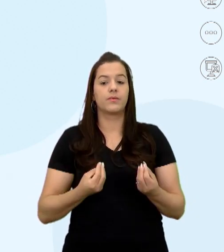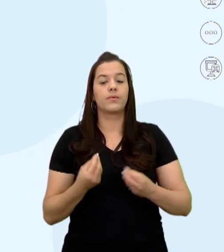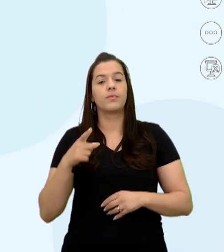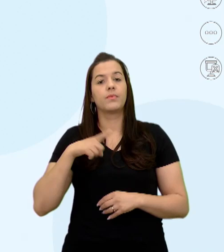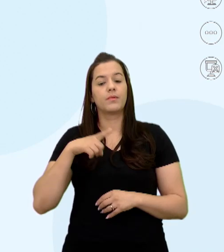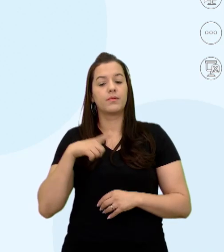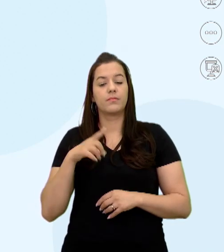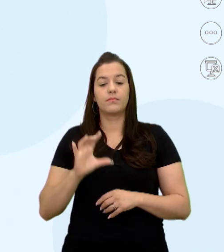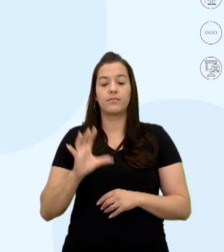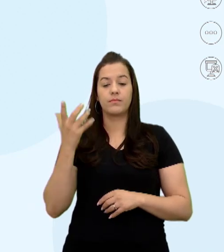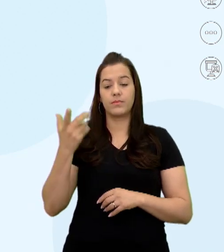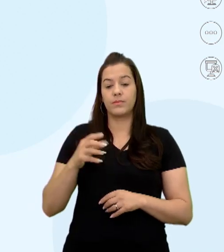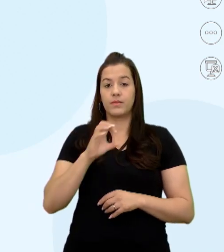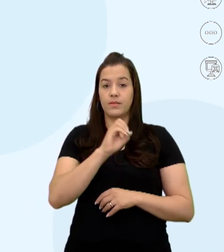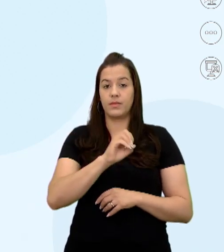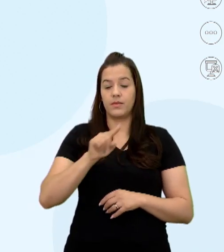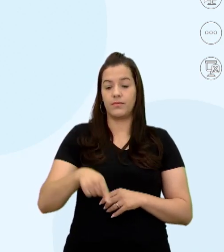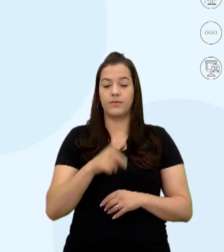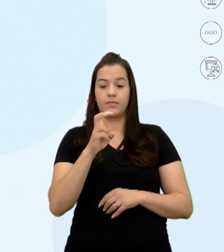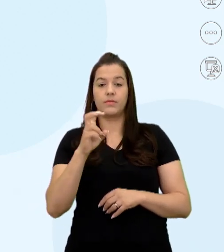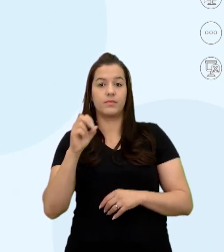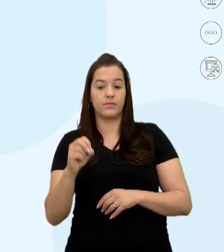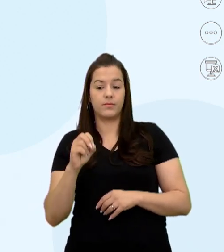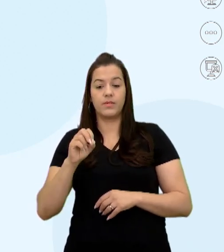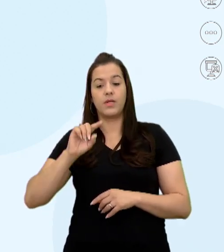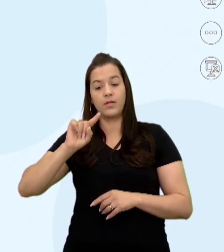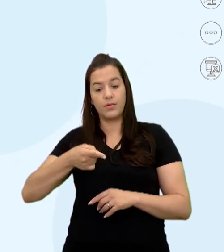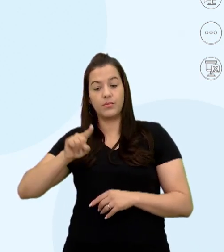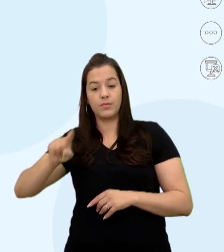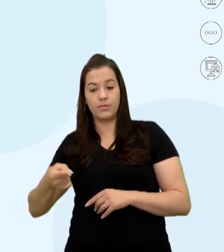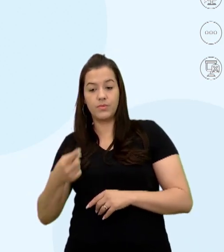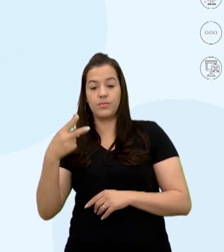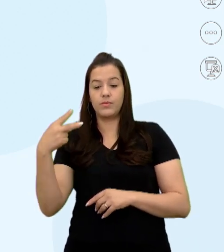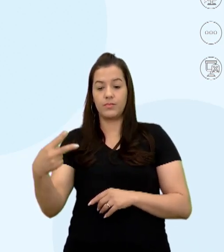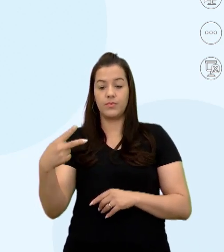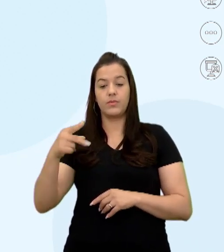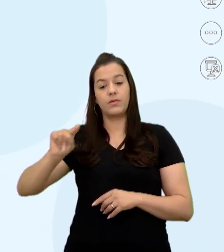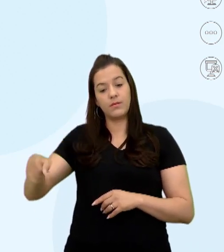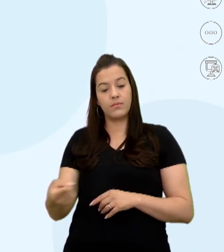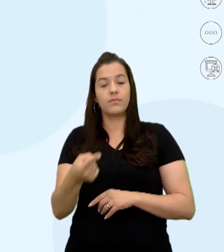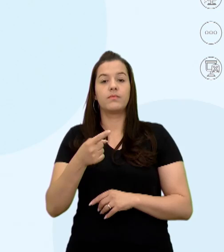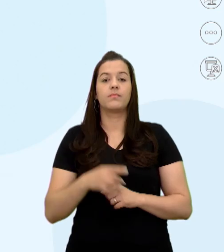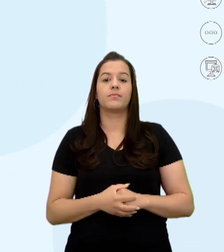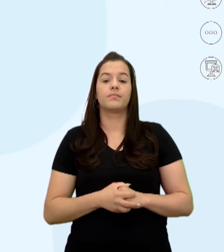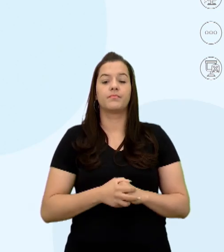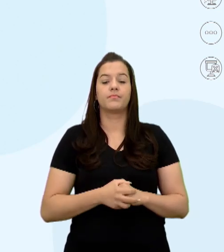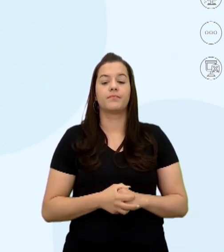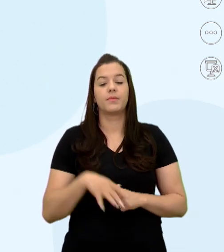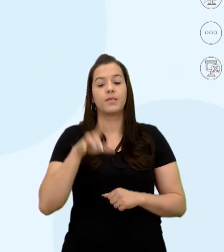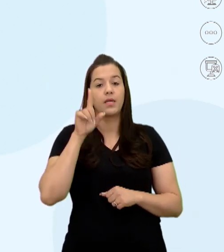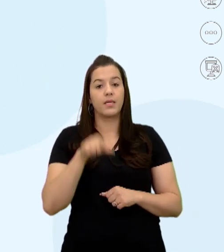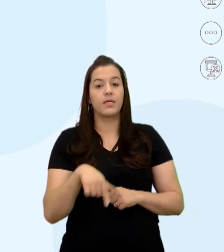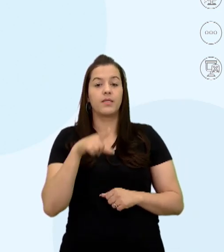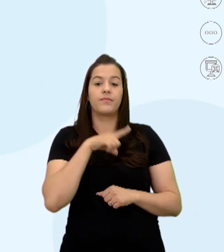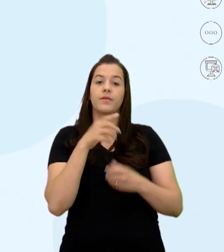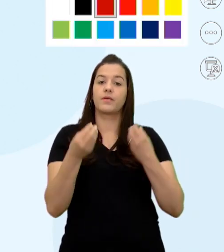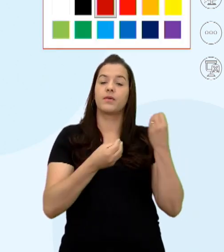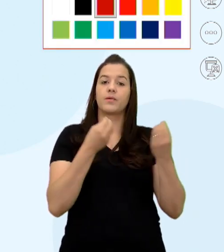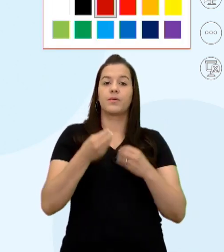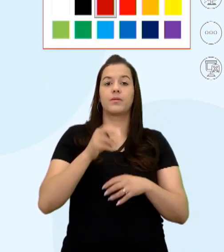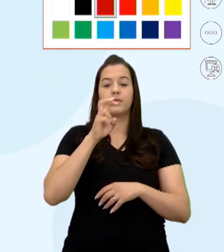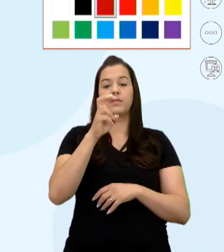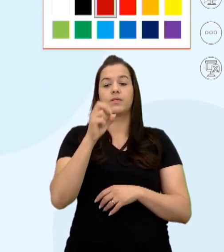vai ficar aqui, ó, vai ficar 0,50, eu vou contar 1, 2 e vou puxar a vírgula aqui. Perfeito. Aí ele vai ficar como